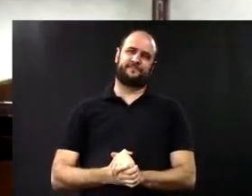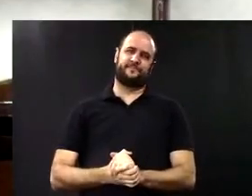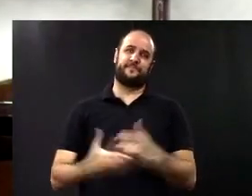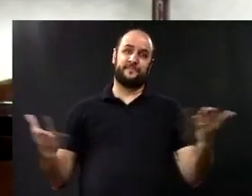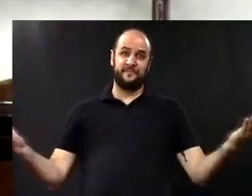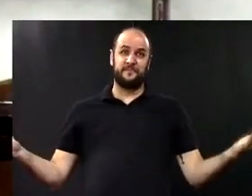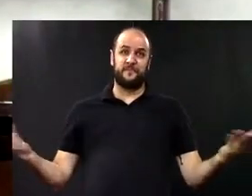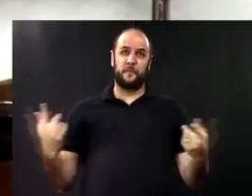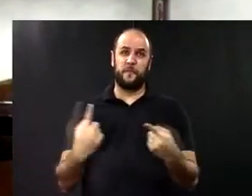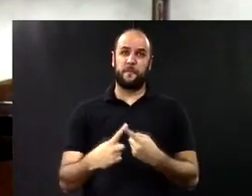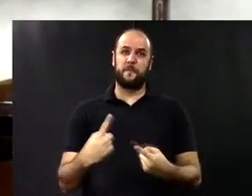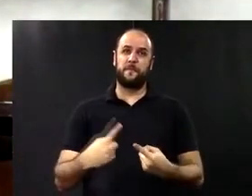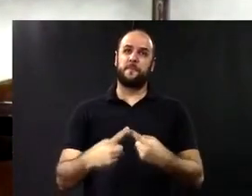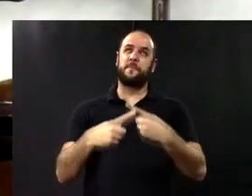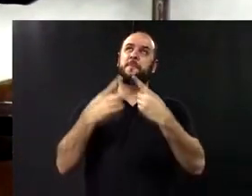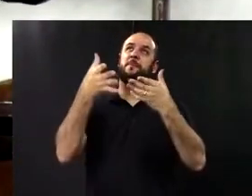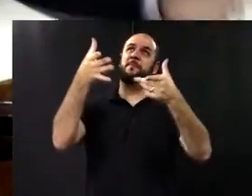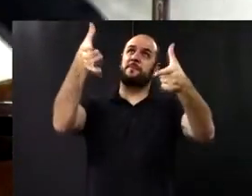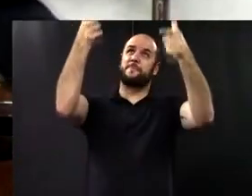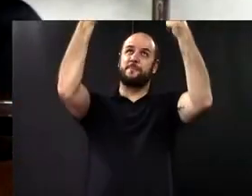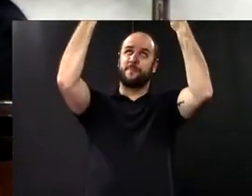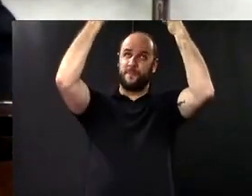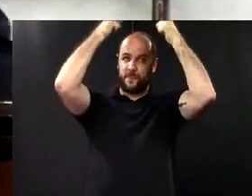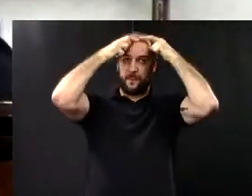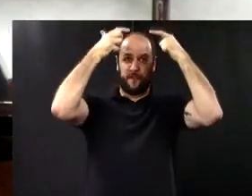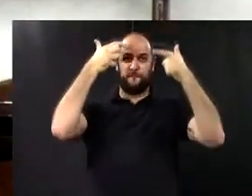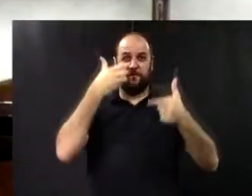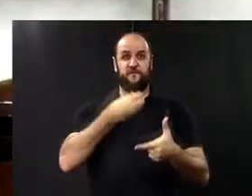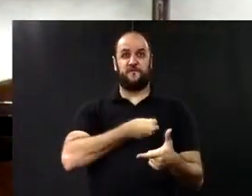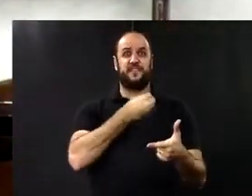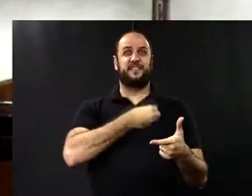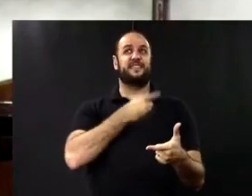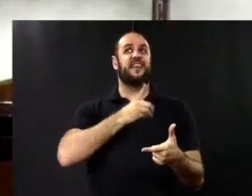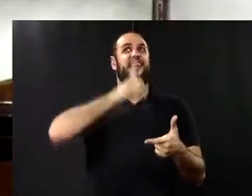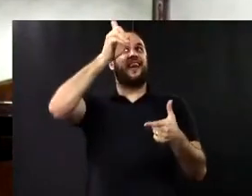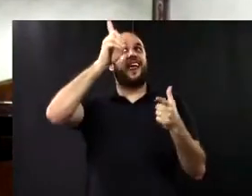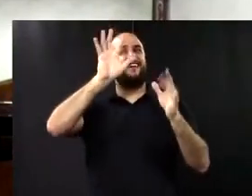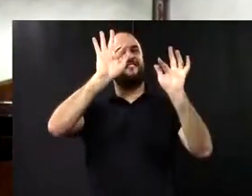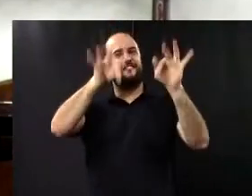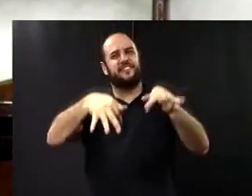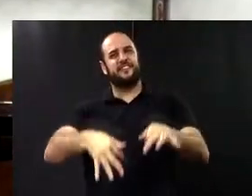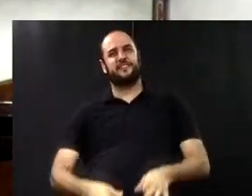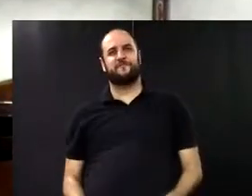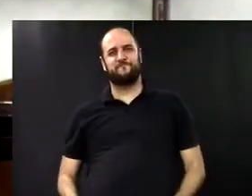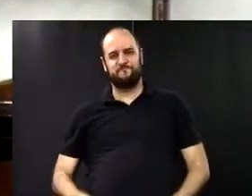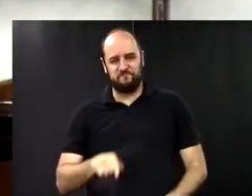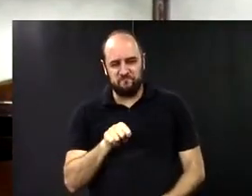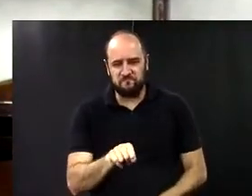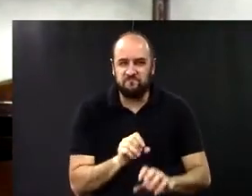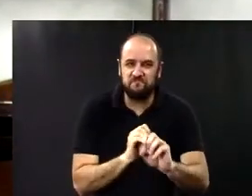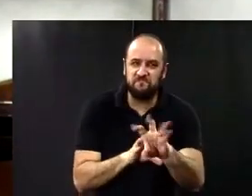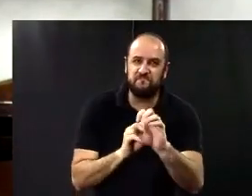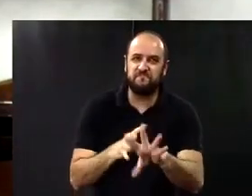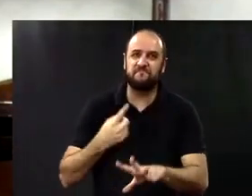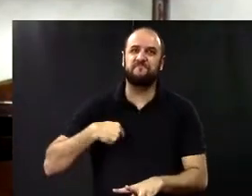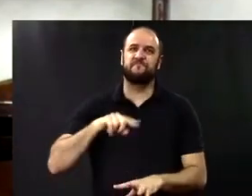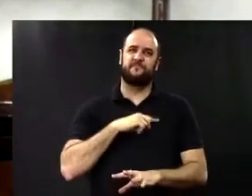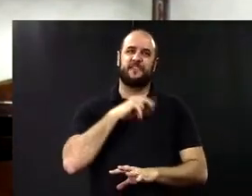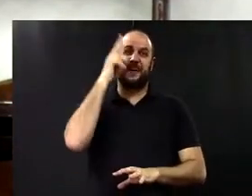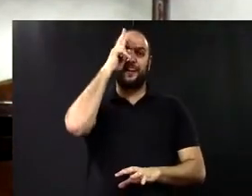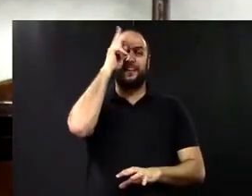Porque receberá a coroa da vida. É isso que o texto está nos ensinando. E isso me faz lembrar o